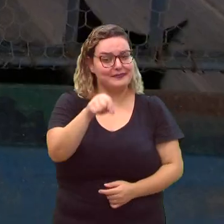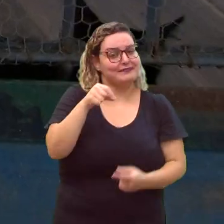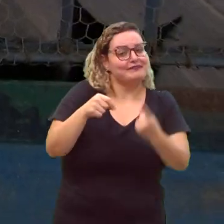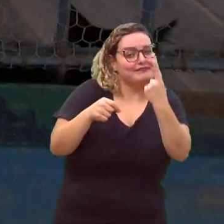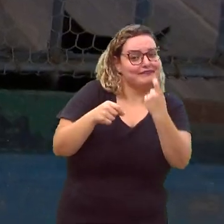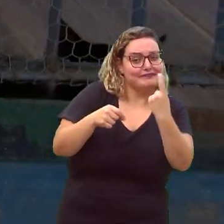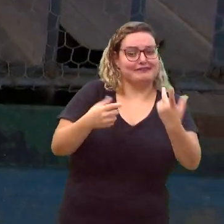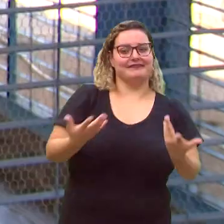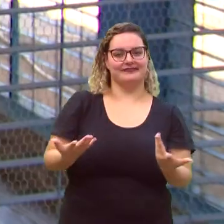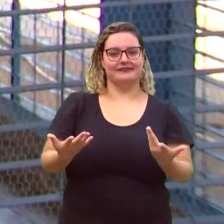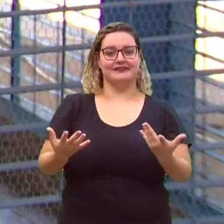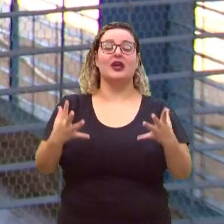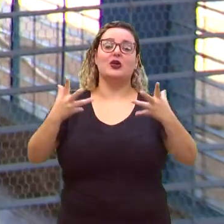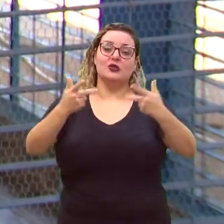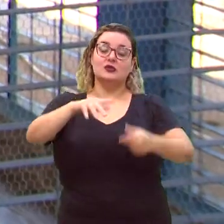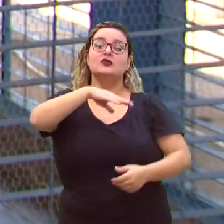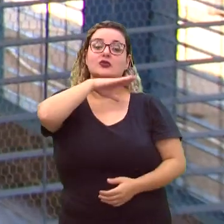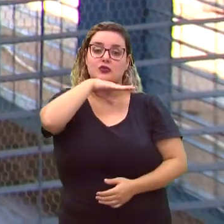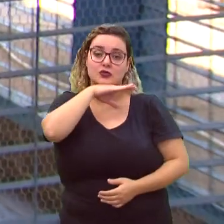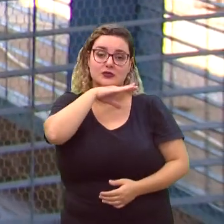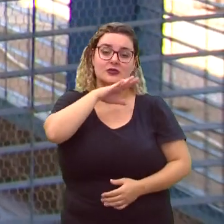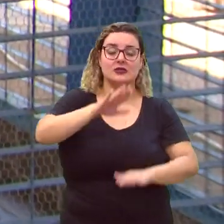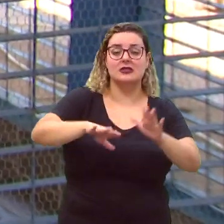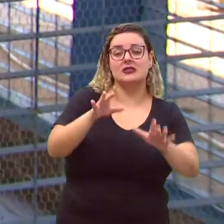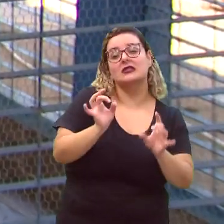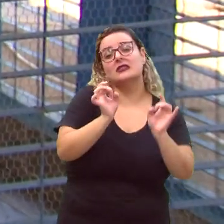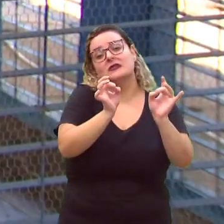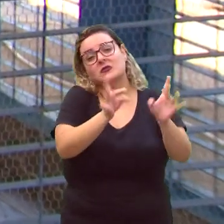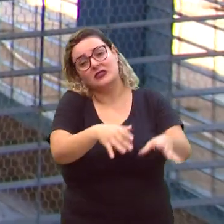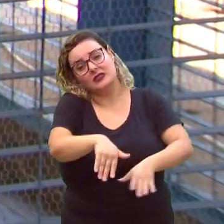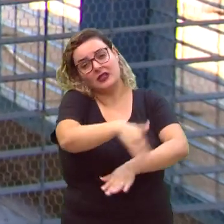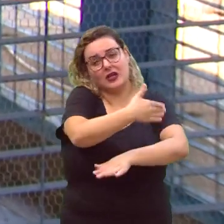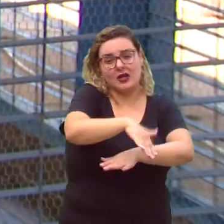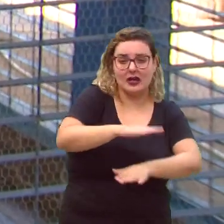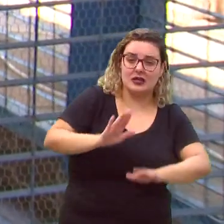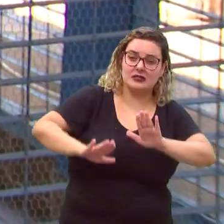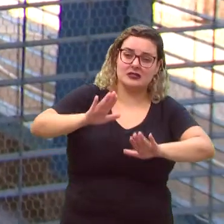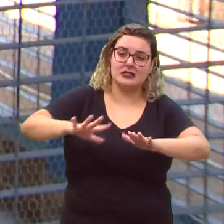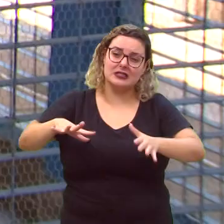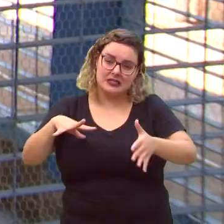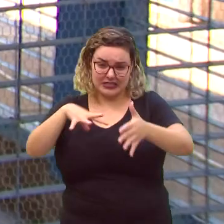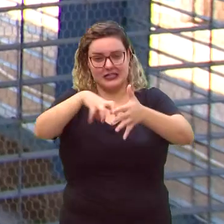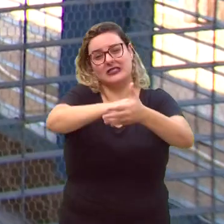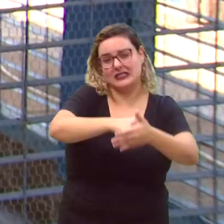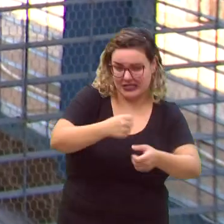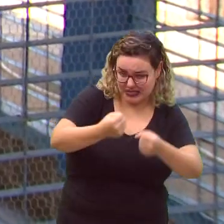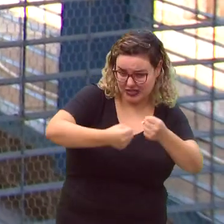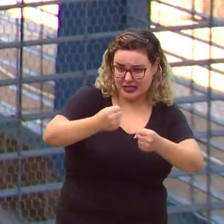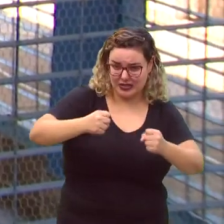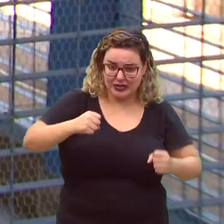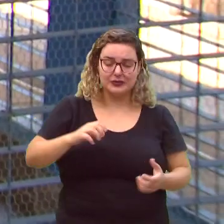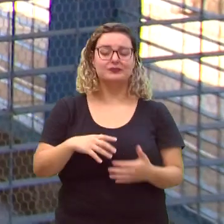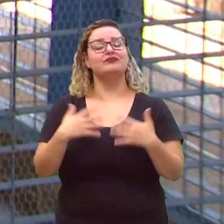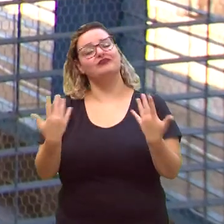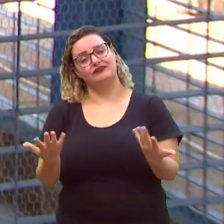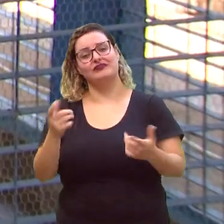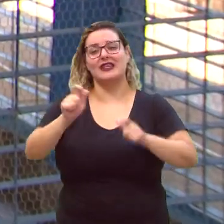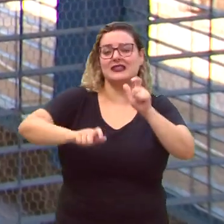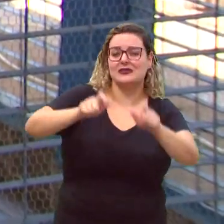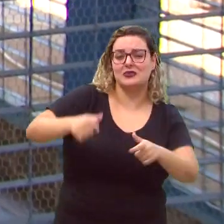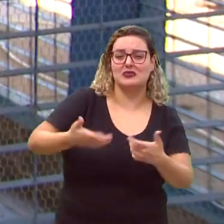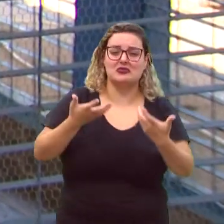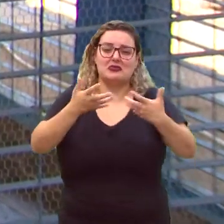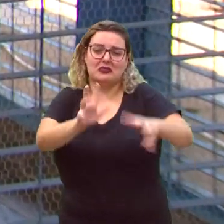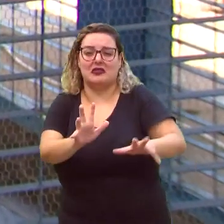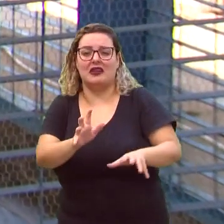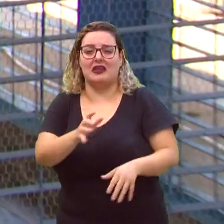escolher apenas um. Esses animais são abandonados na rua, animais atropelados, as pessoas que